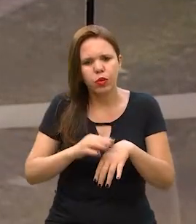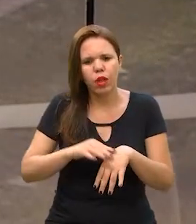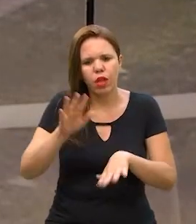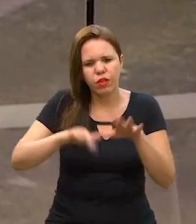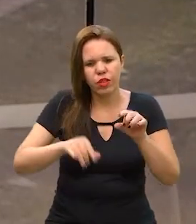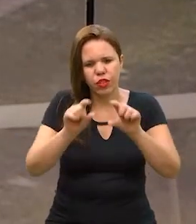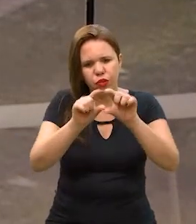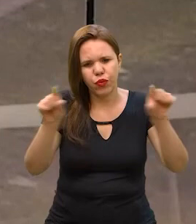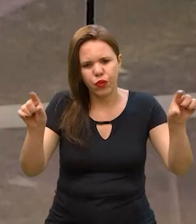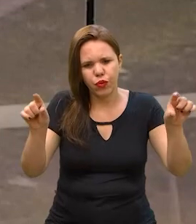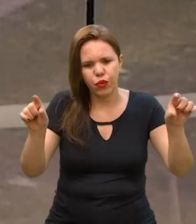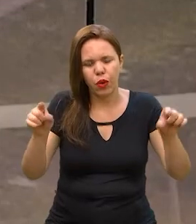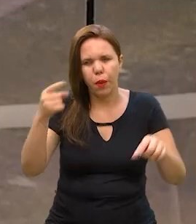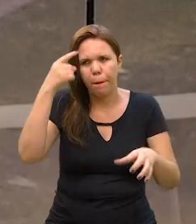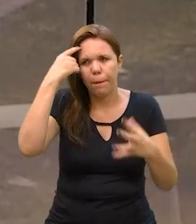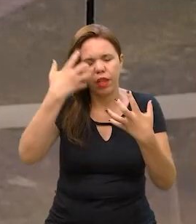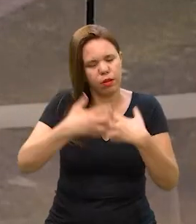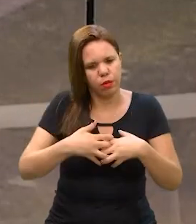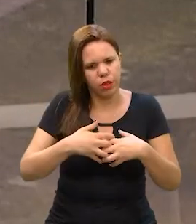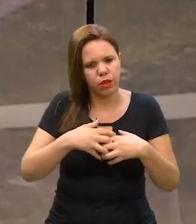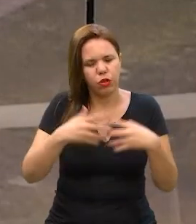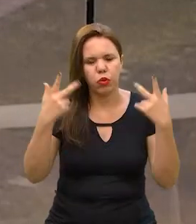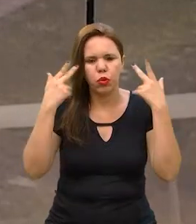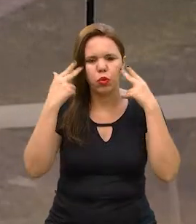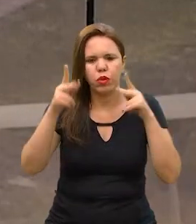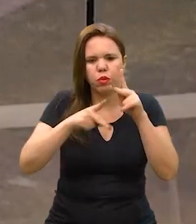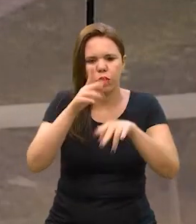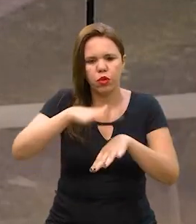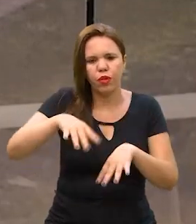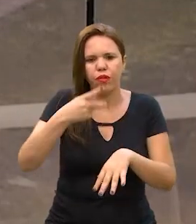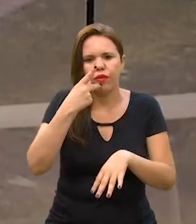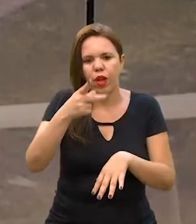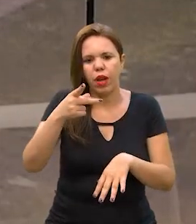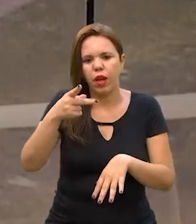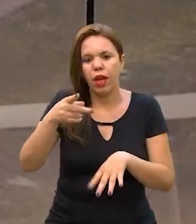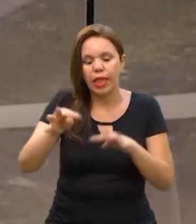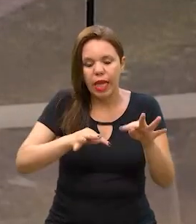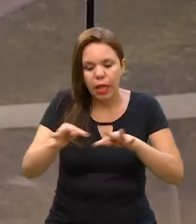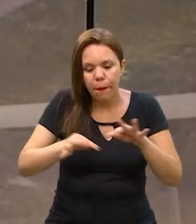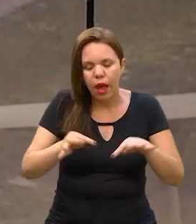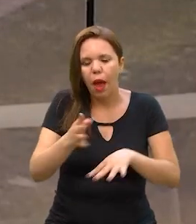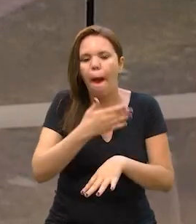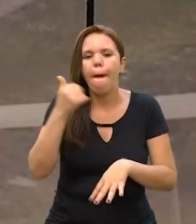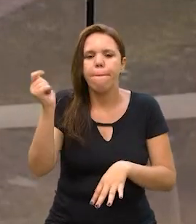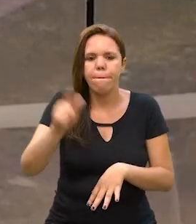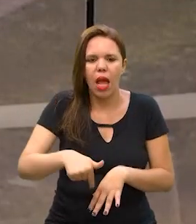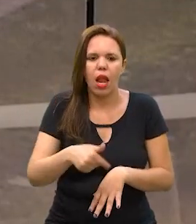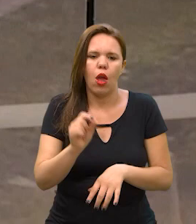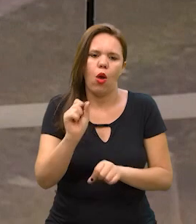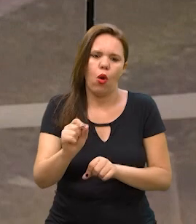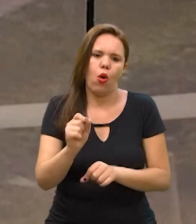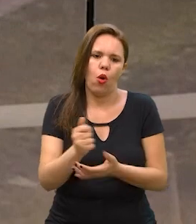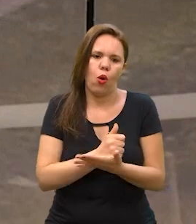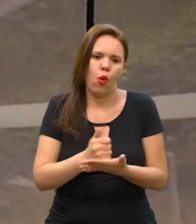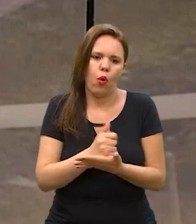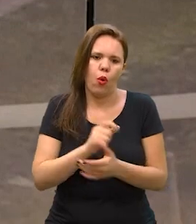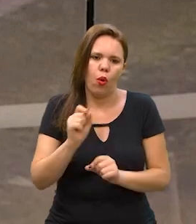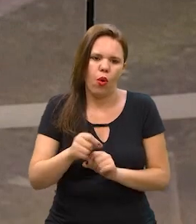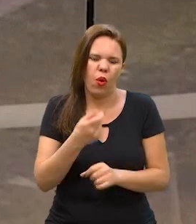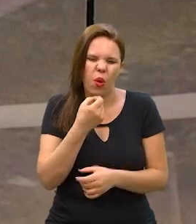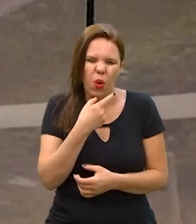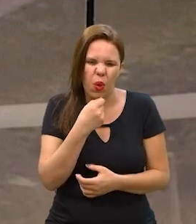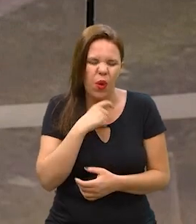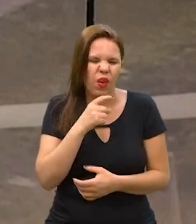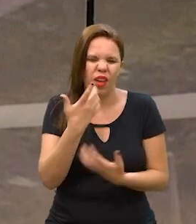esta frase, é um pensamento popular que diz assim: prevenir é o melhor remédio. Porque na verdade, remédio